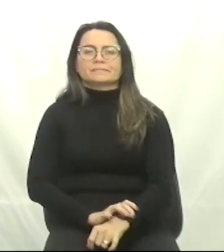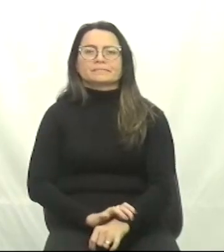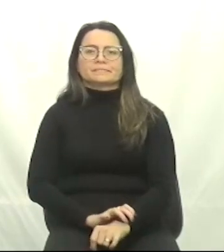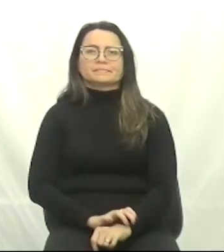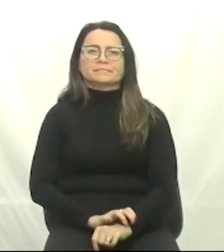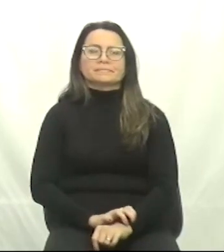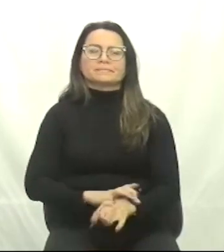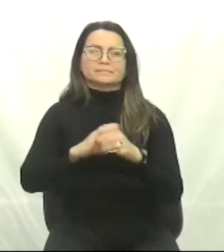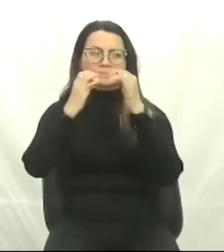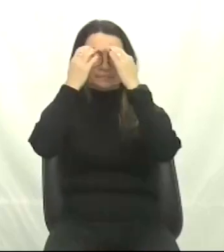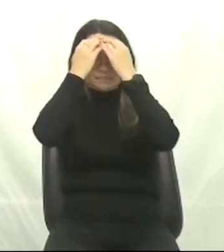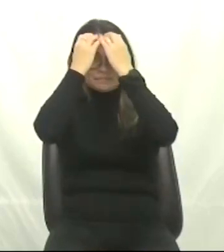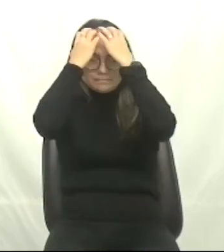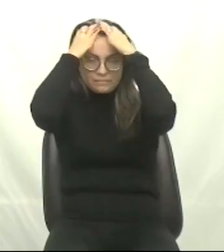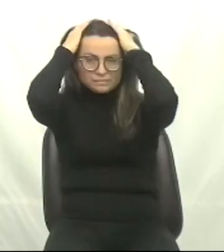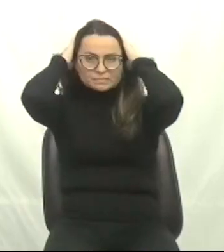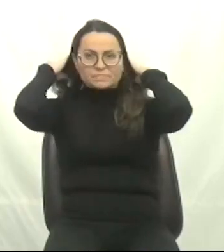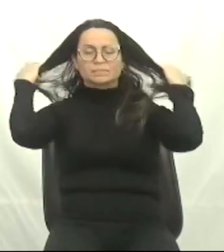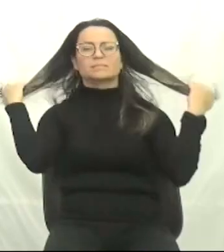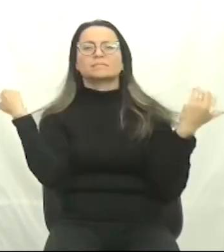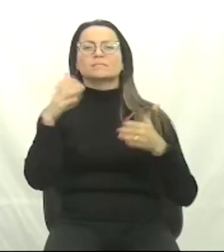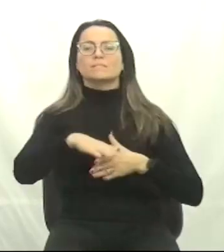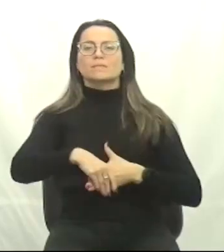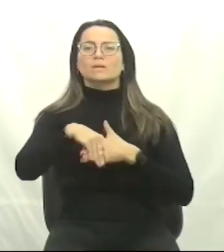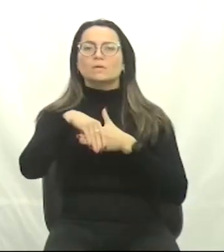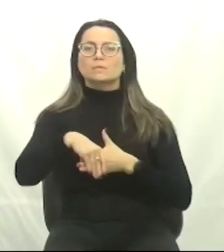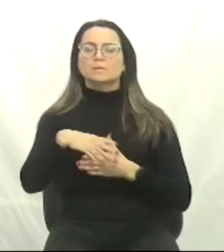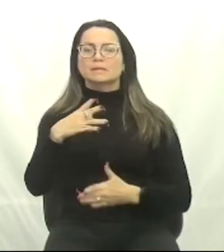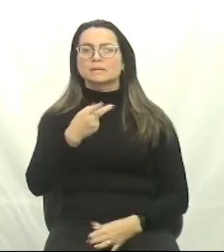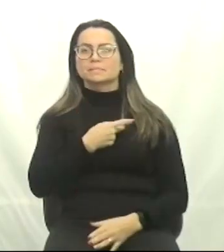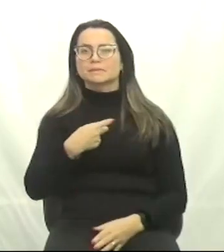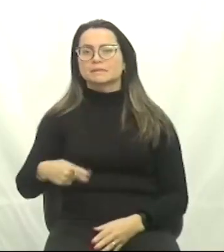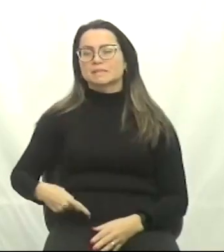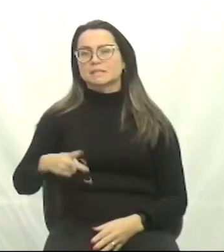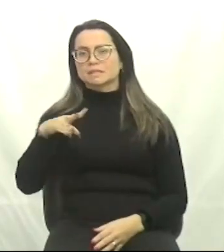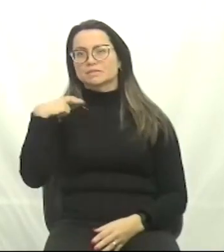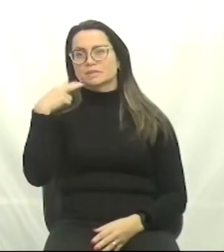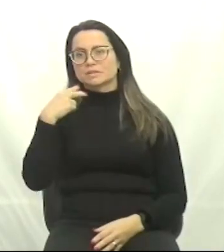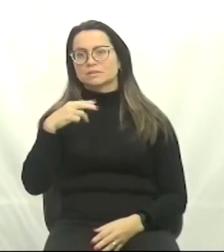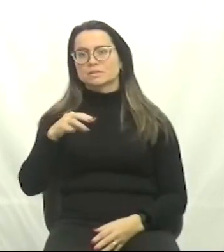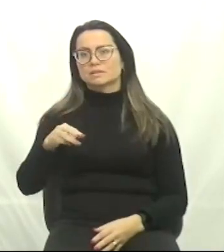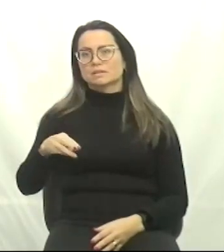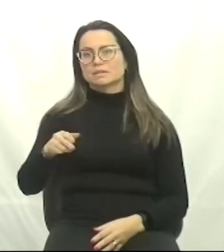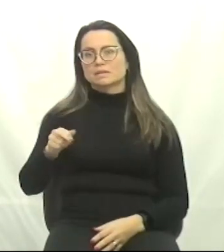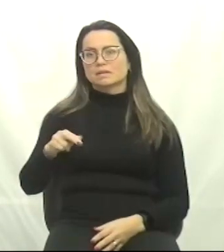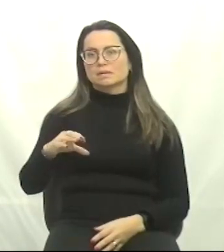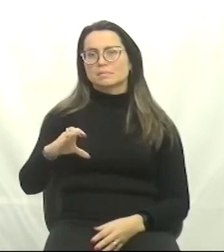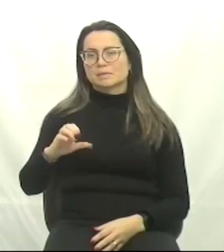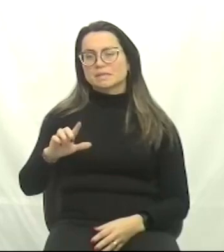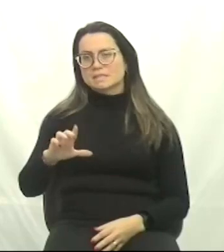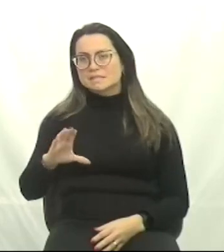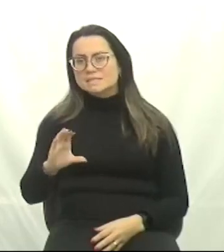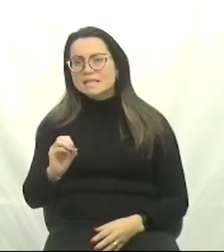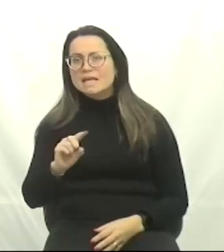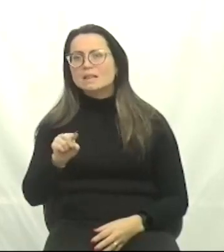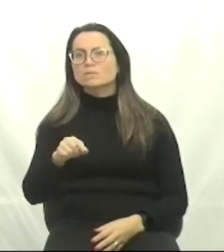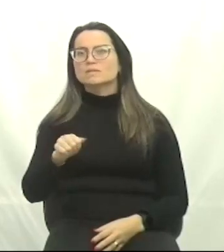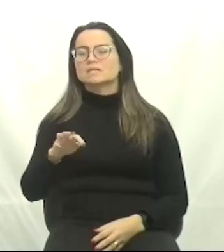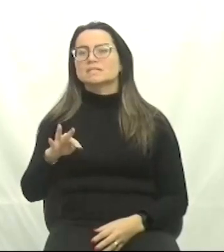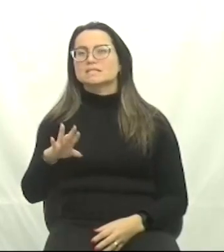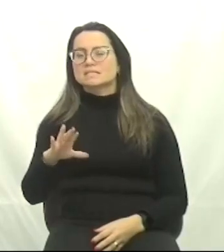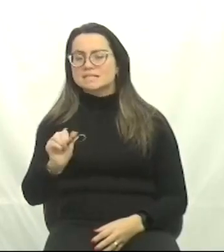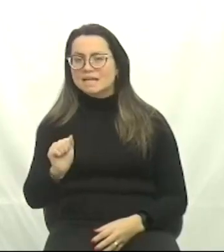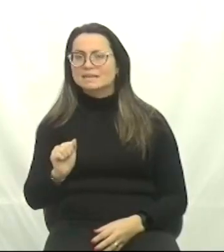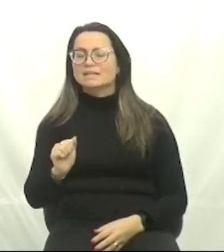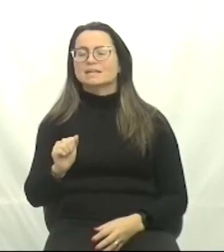Cumprimentar o senhor presidente, senhores vereadores, vereadoras, Marcelo Zata, suplente de vereador, todos que nos acompanham